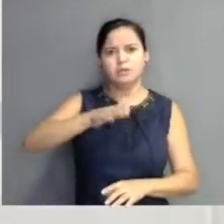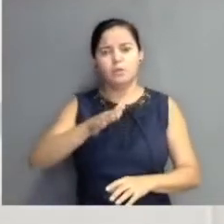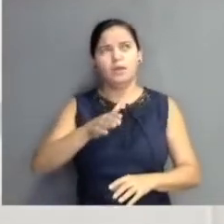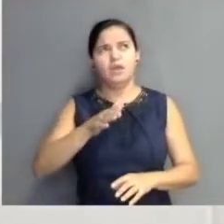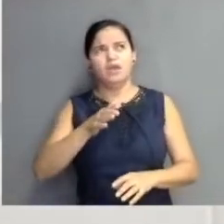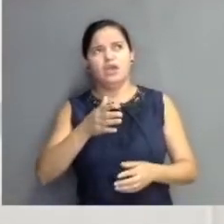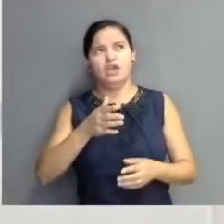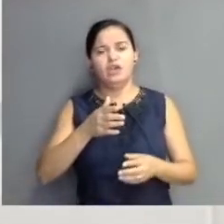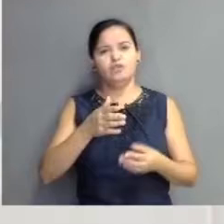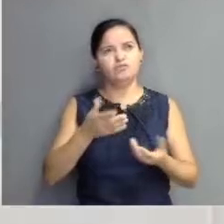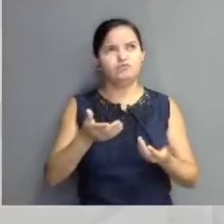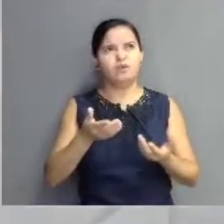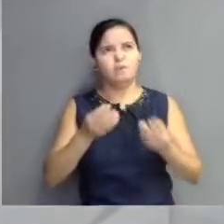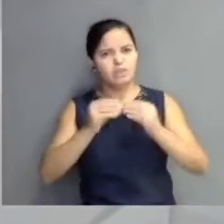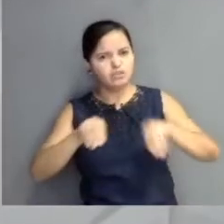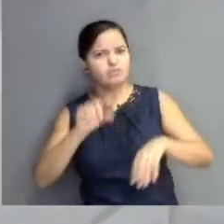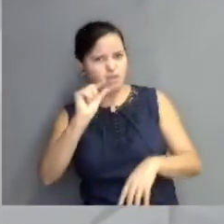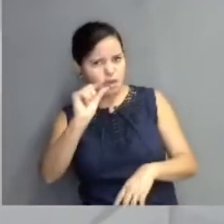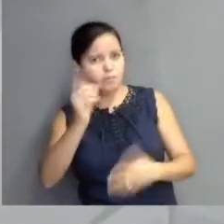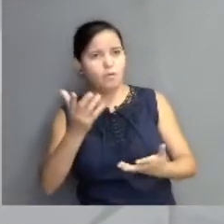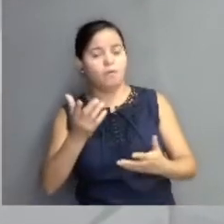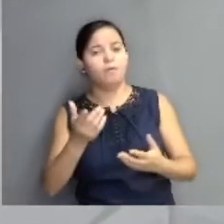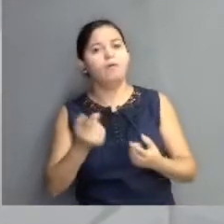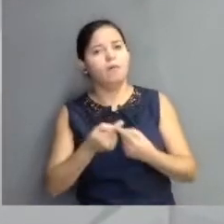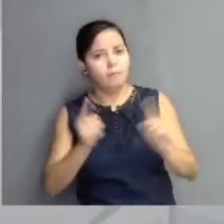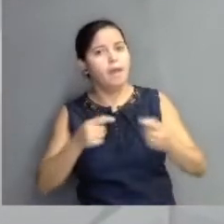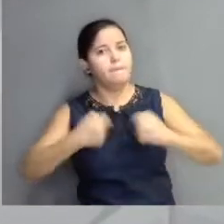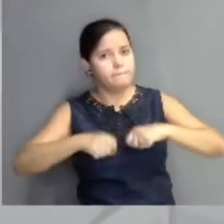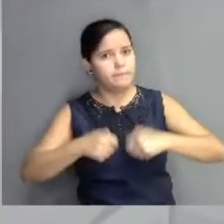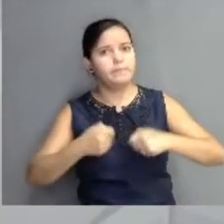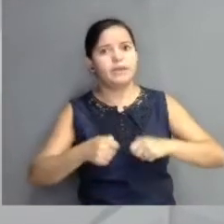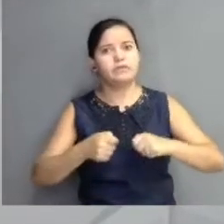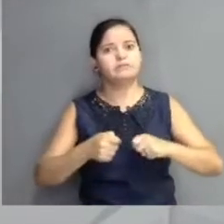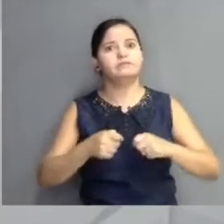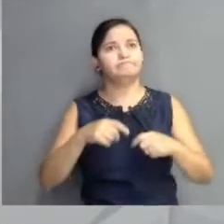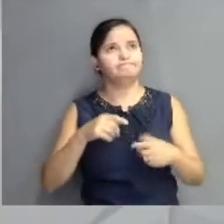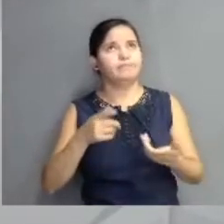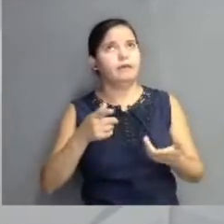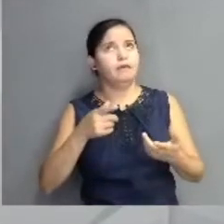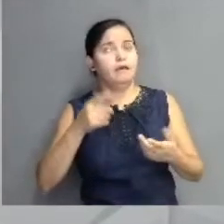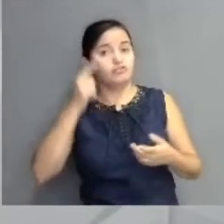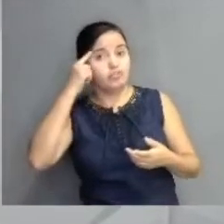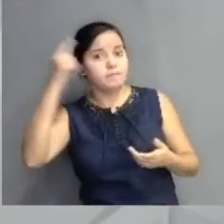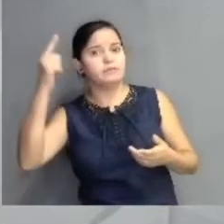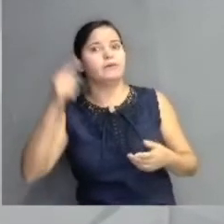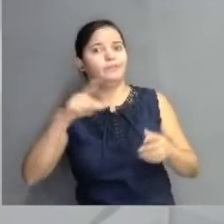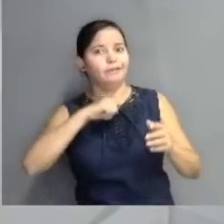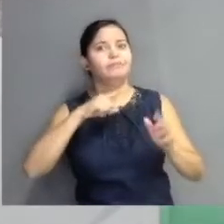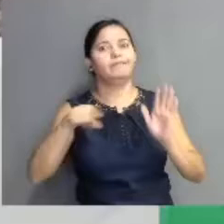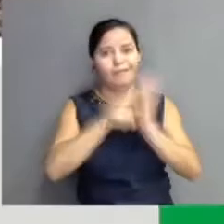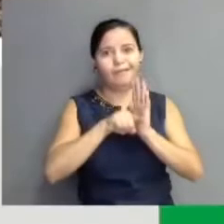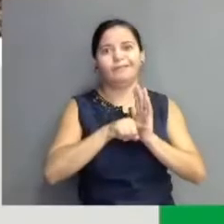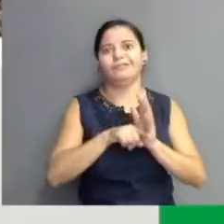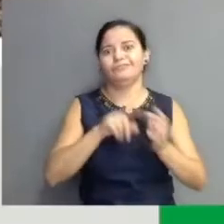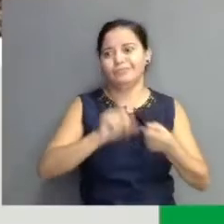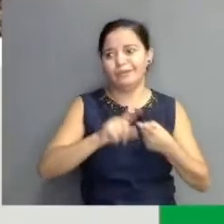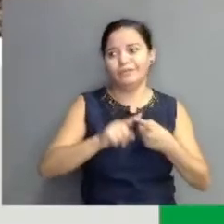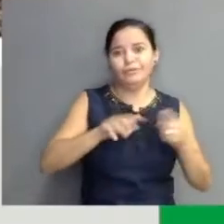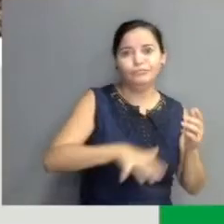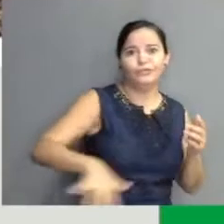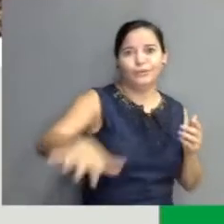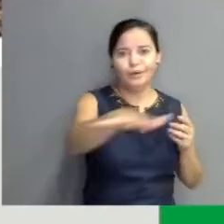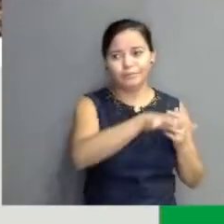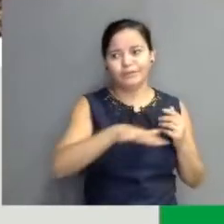menos destrutivo, mas não deixa também de ter um fator negativo nesse ambiente. Mas quando a gente já fala dos